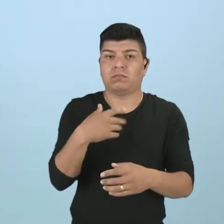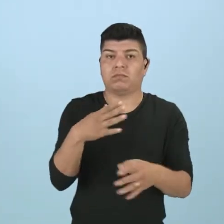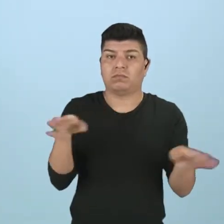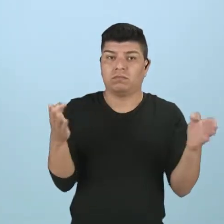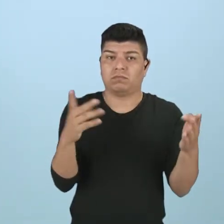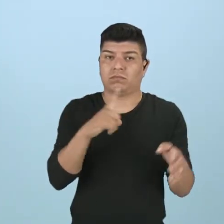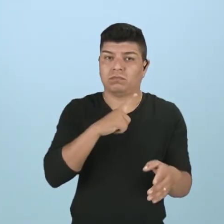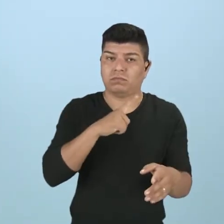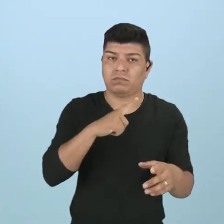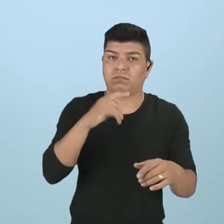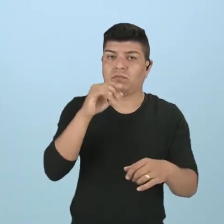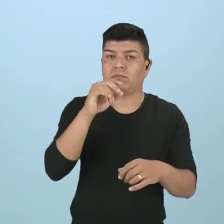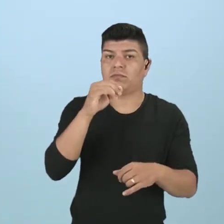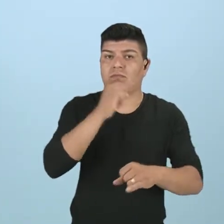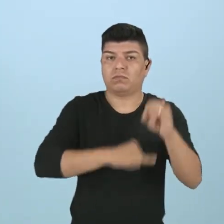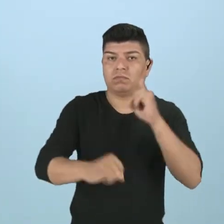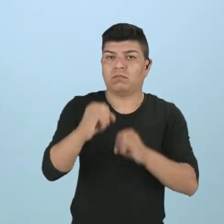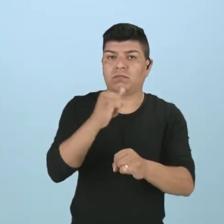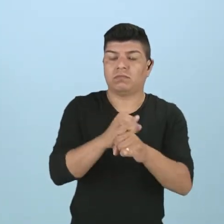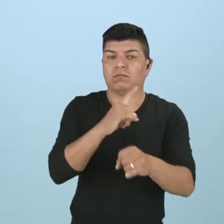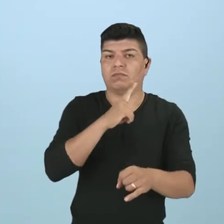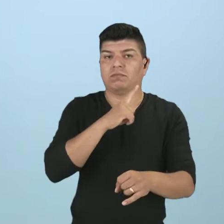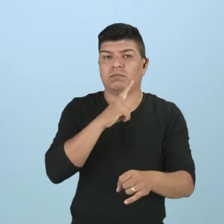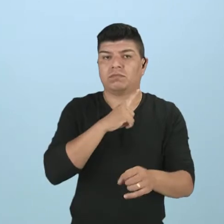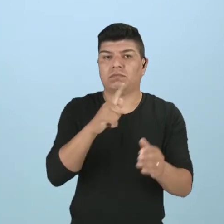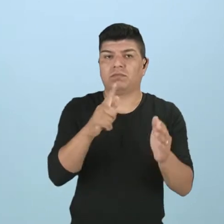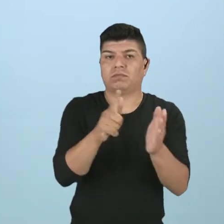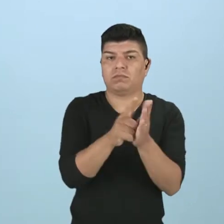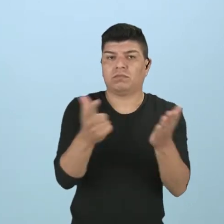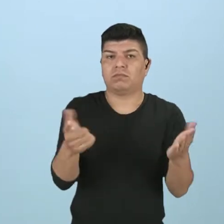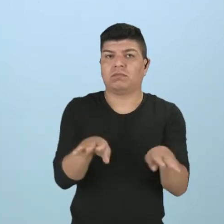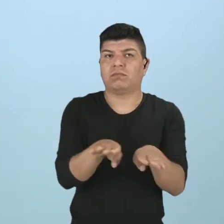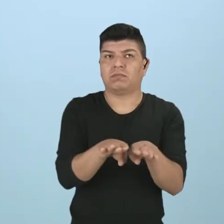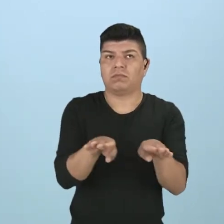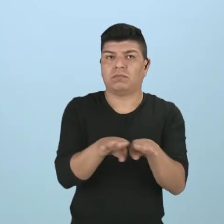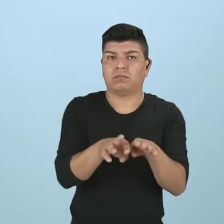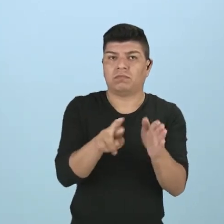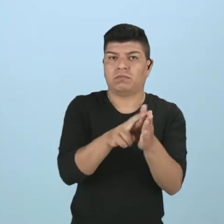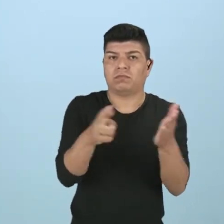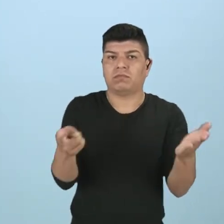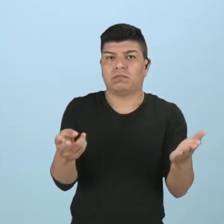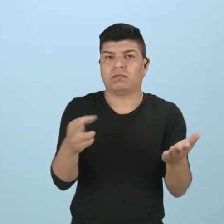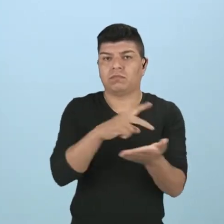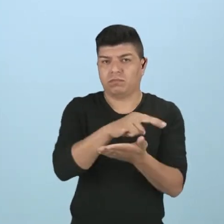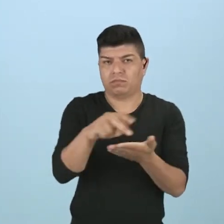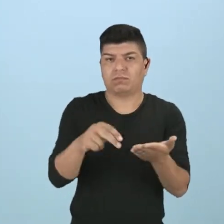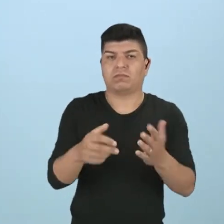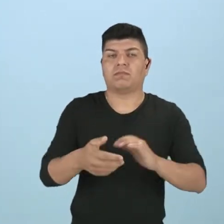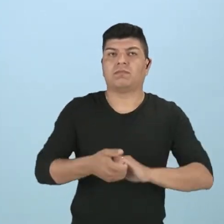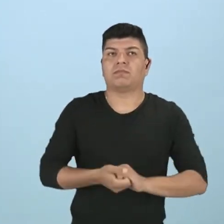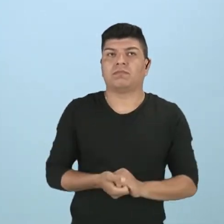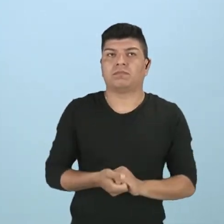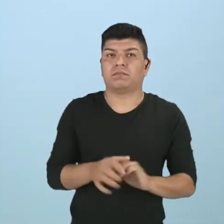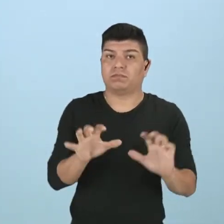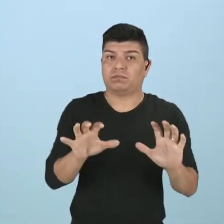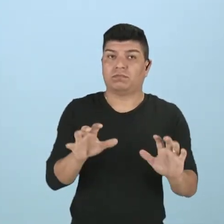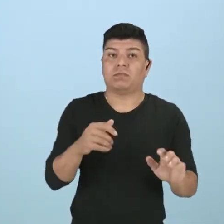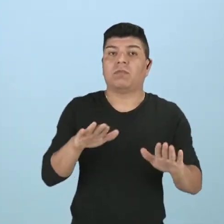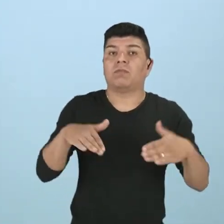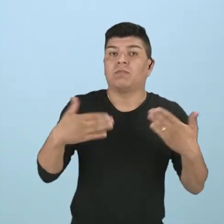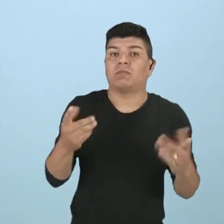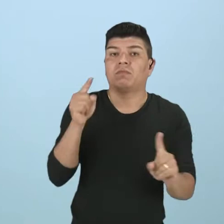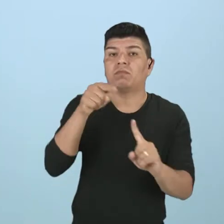tem internet, tem jornal, né, revistas, enfim. Então, qual